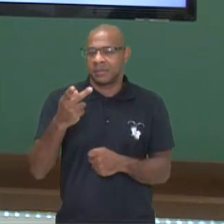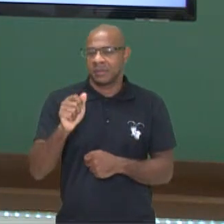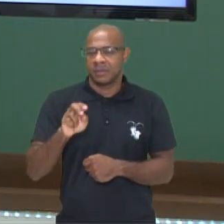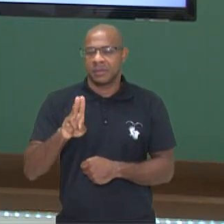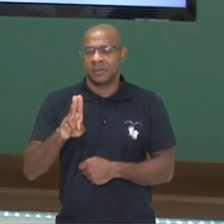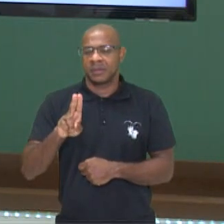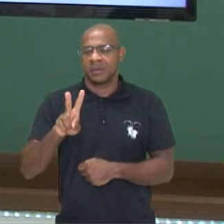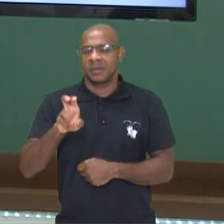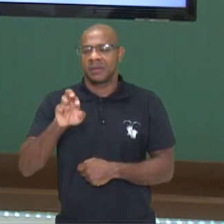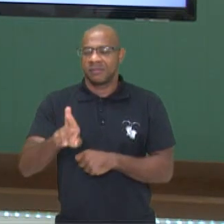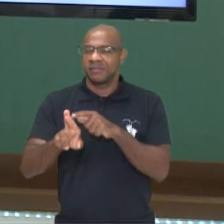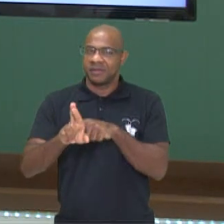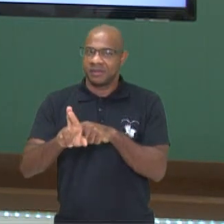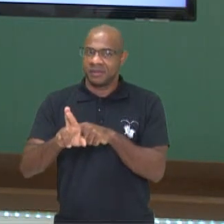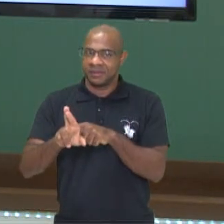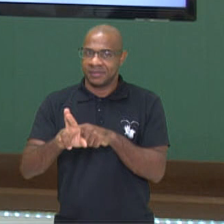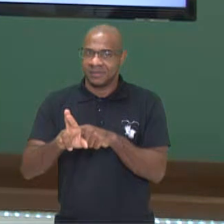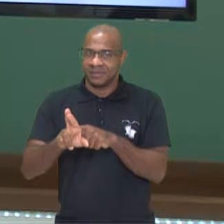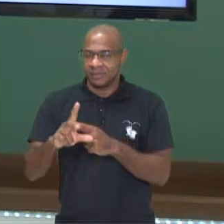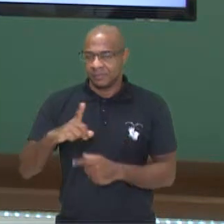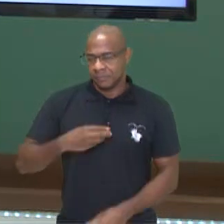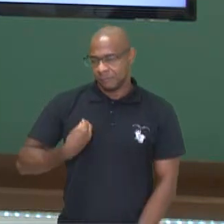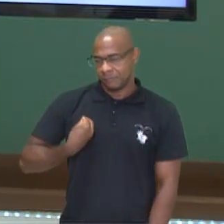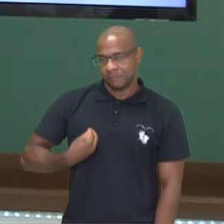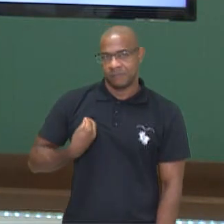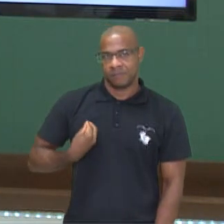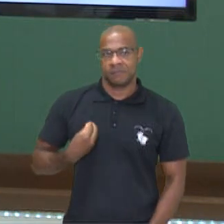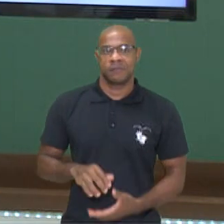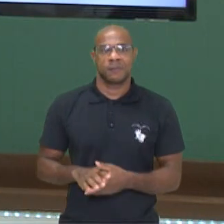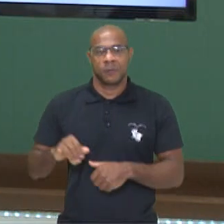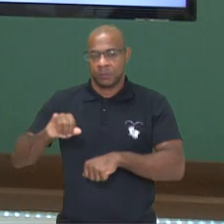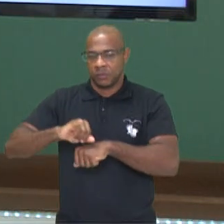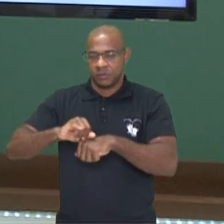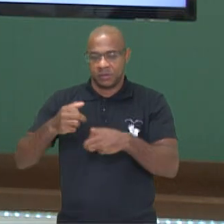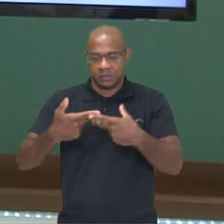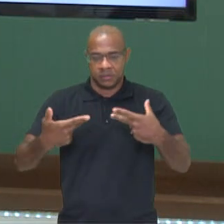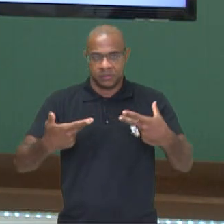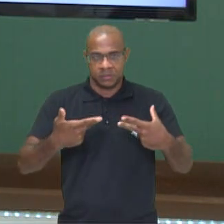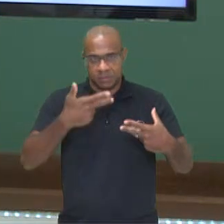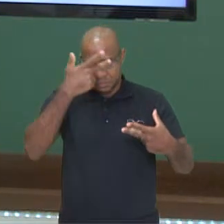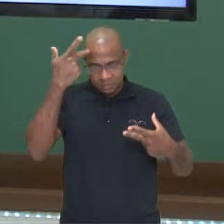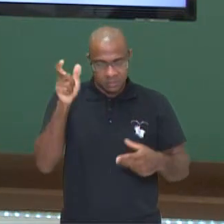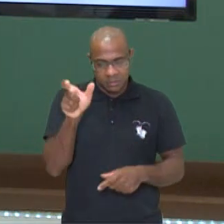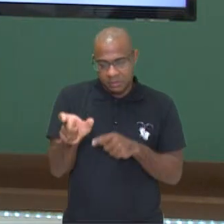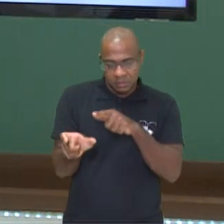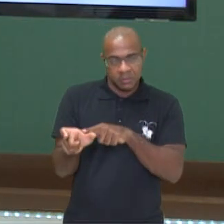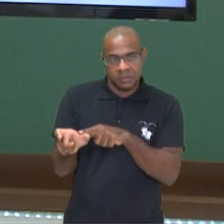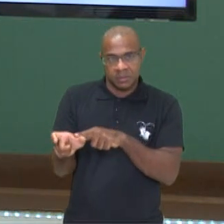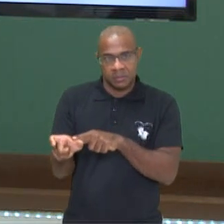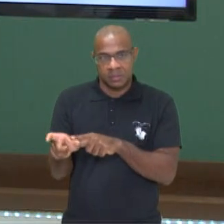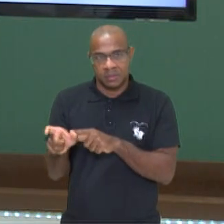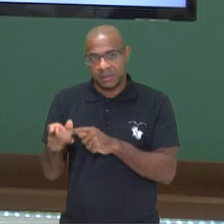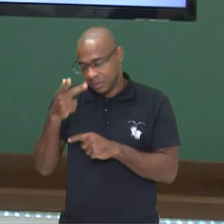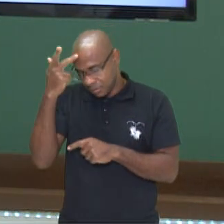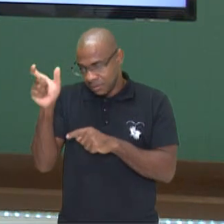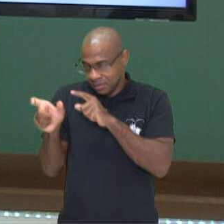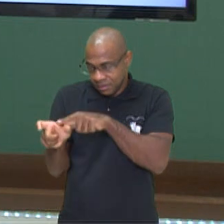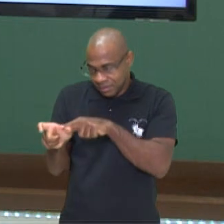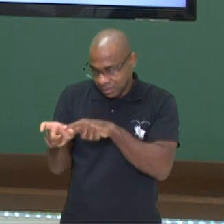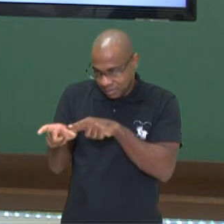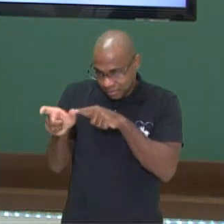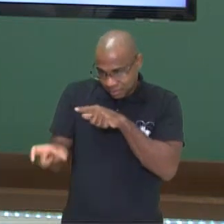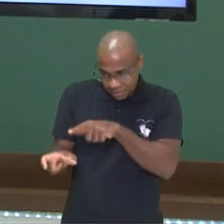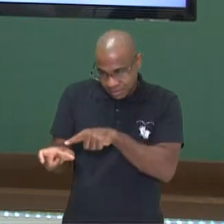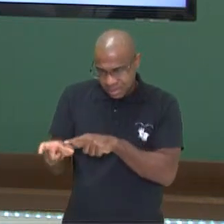existir. Temos o objeto do alguém. E esse alguém é atrapalhada, confusa, entusiasmada,